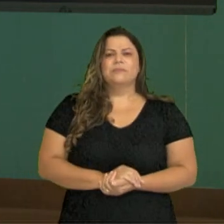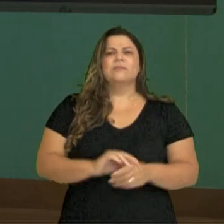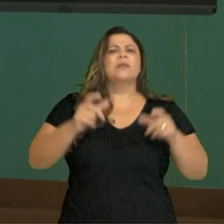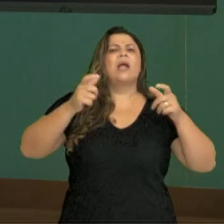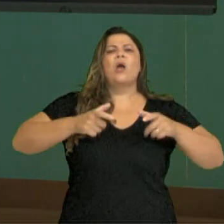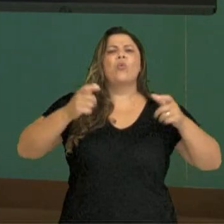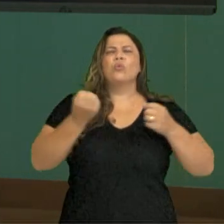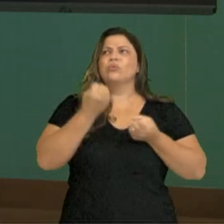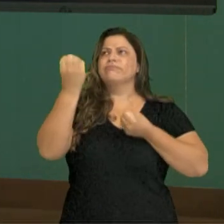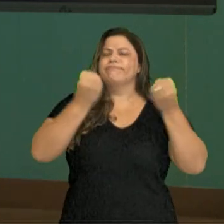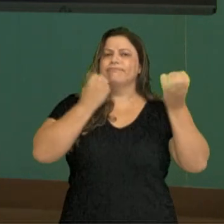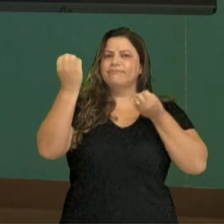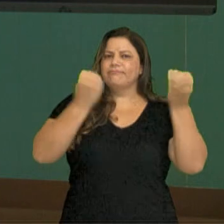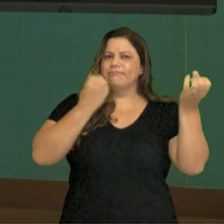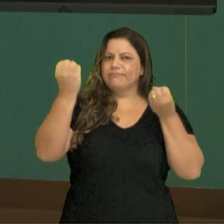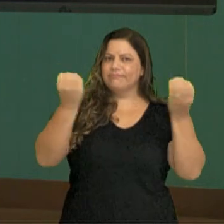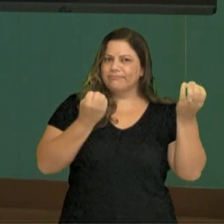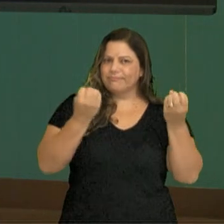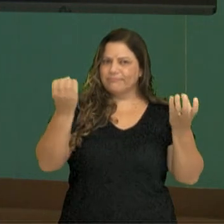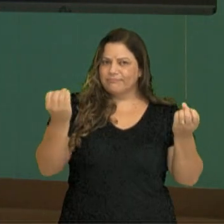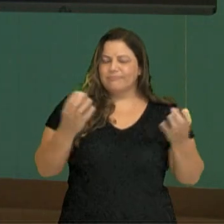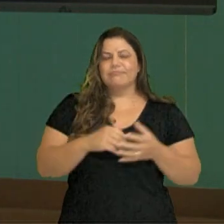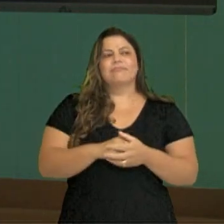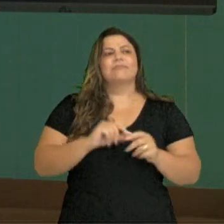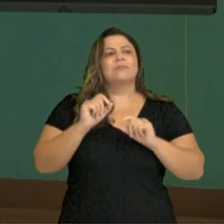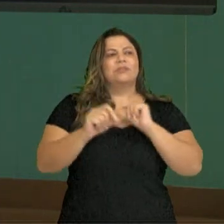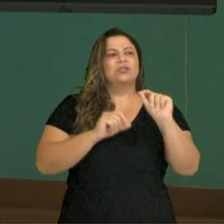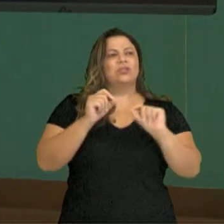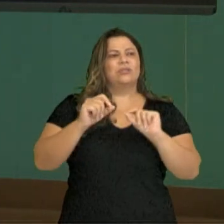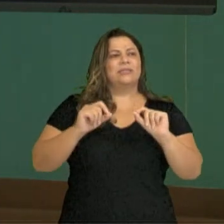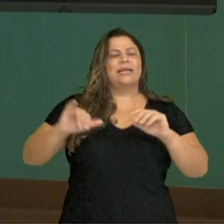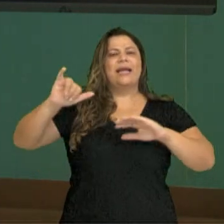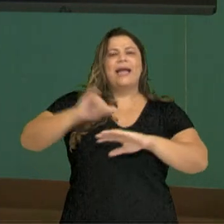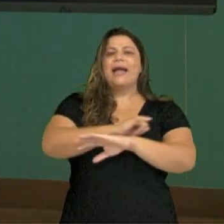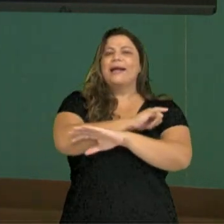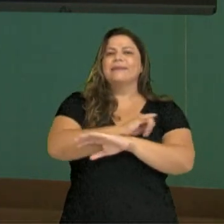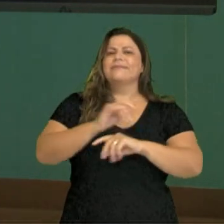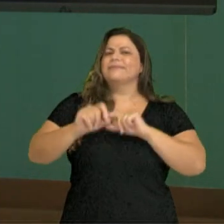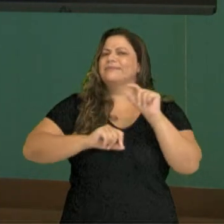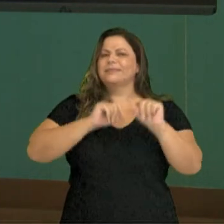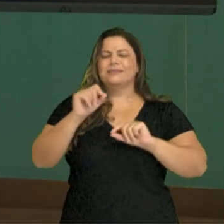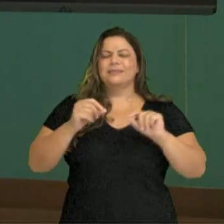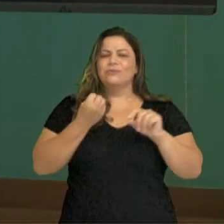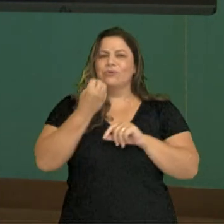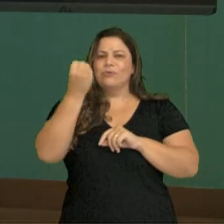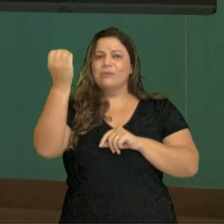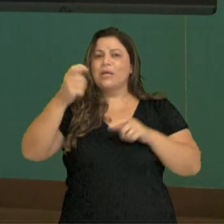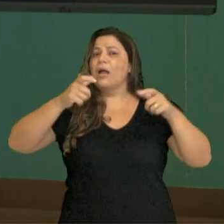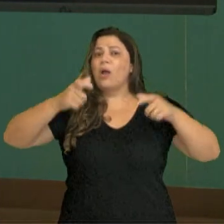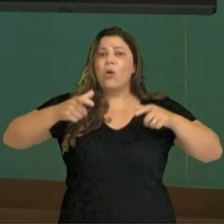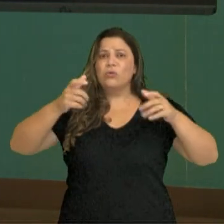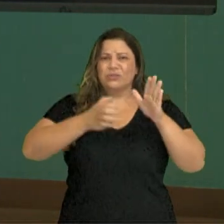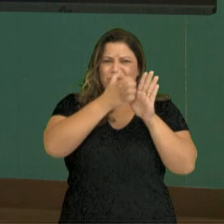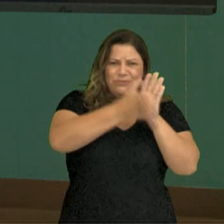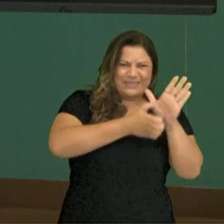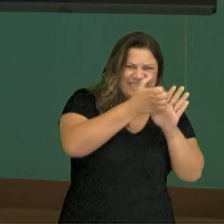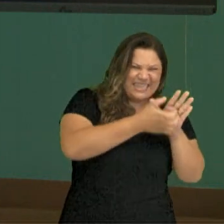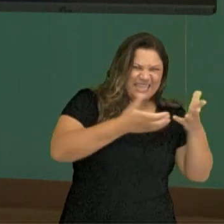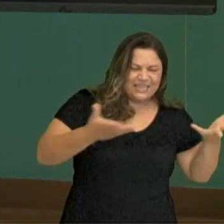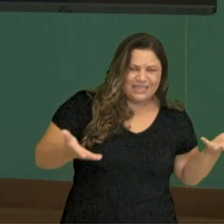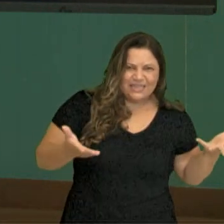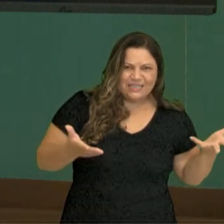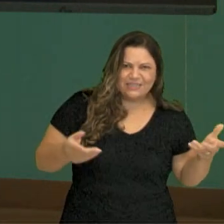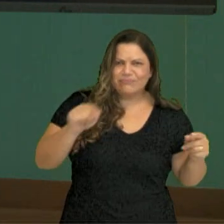eu quero viajar, ó. Viajar de airplane. Onde é que eu vou? Eu vou lá na estação de trem? Onde eu vou?